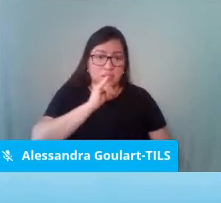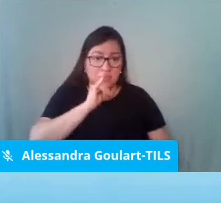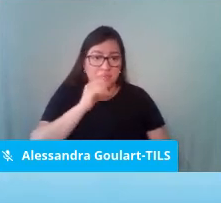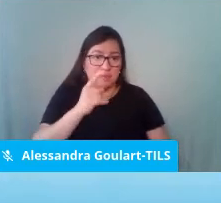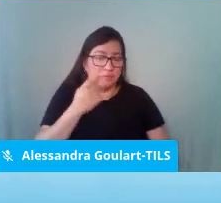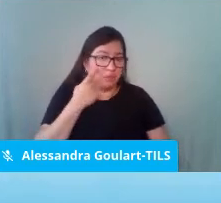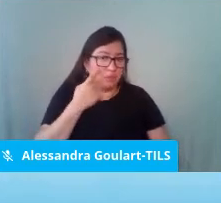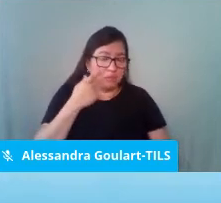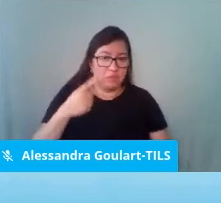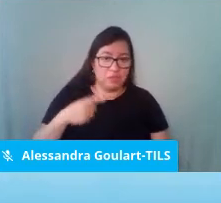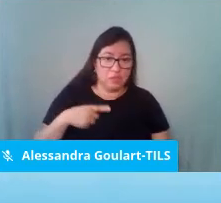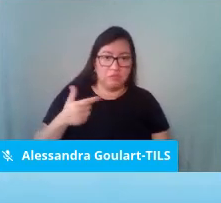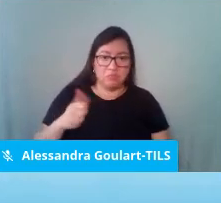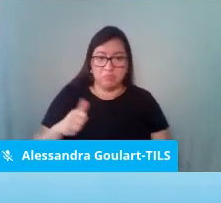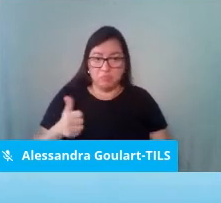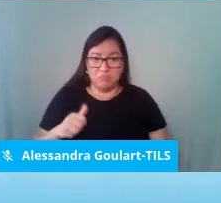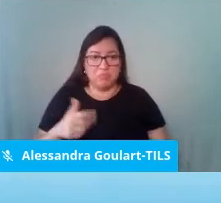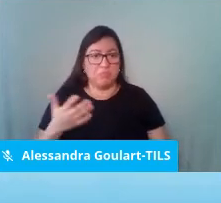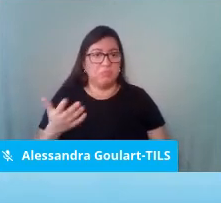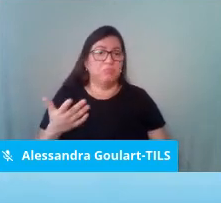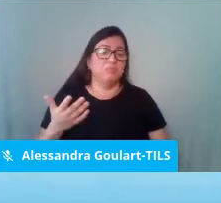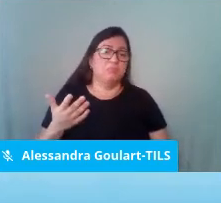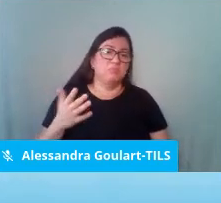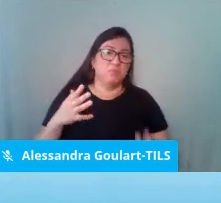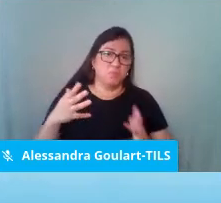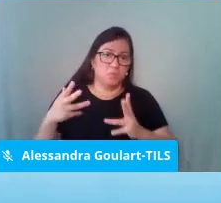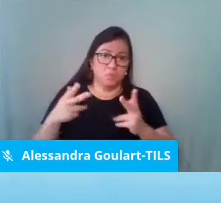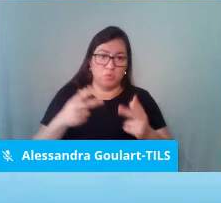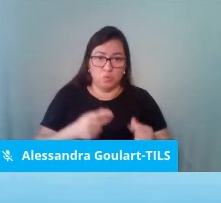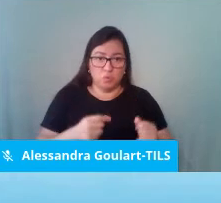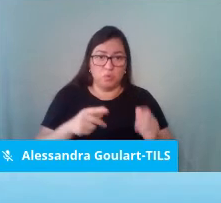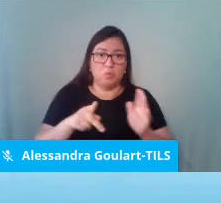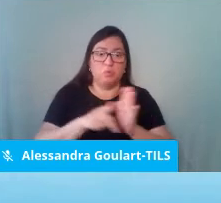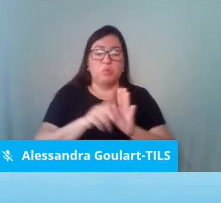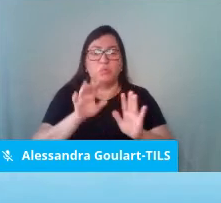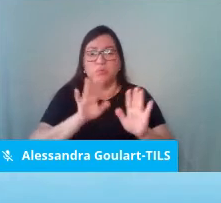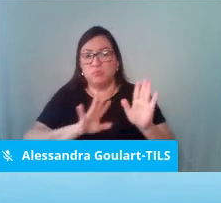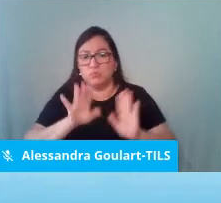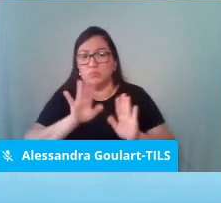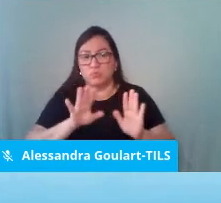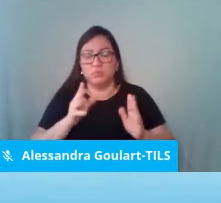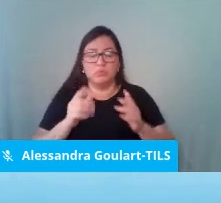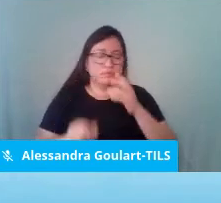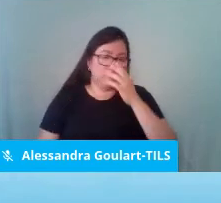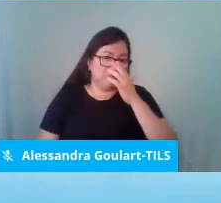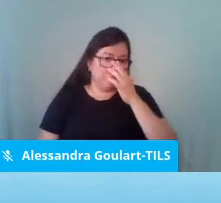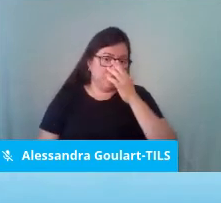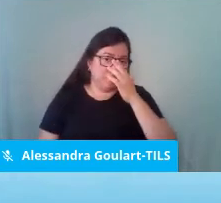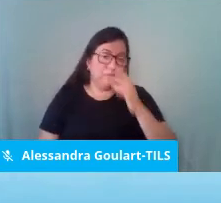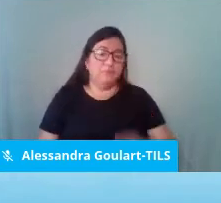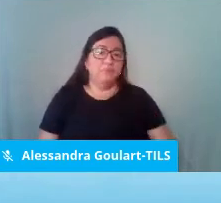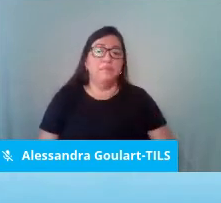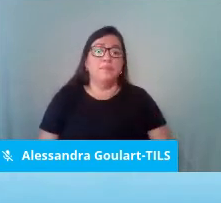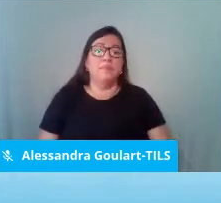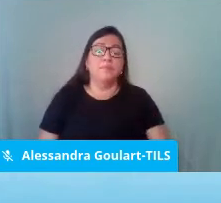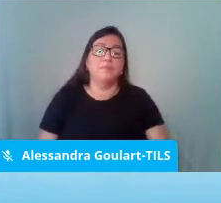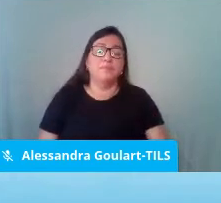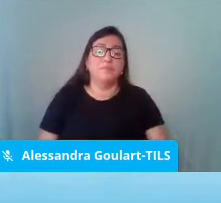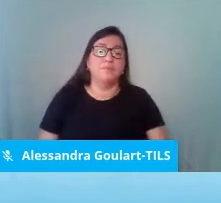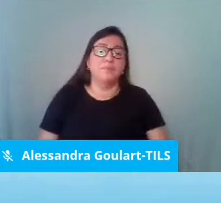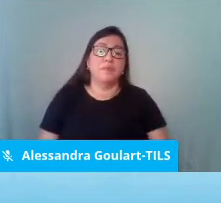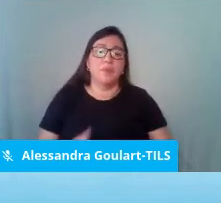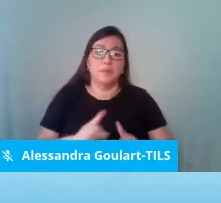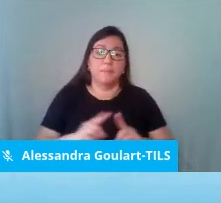né? No pré-natal, que deve ser o pré-natal do casal, né? Mas também, na sequência, na gestante que